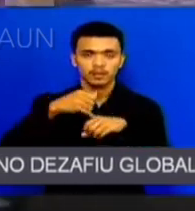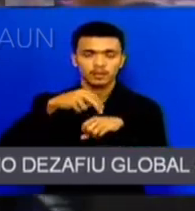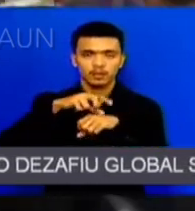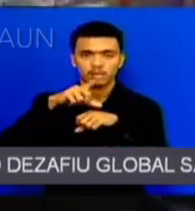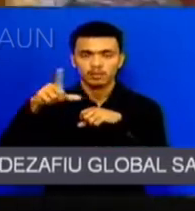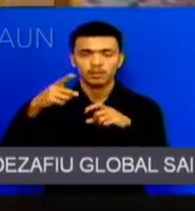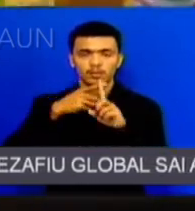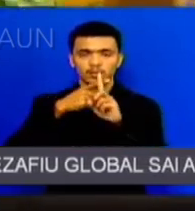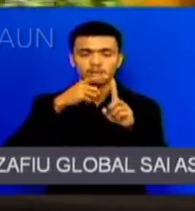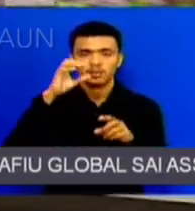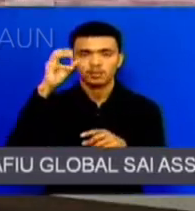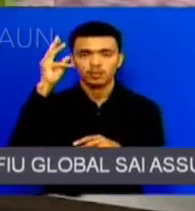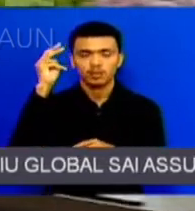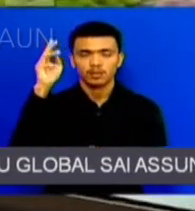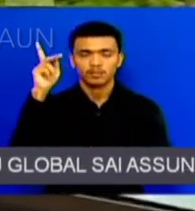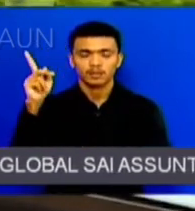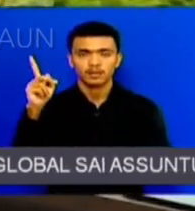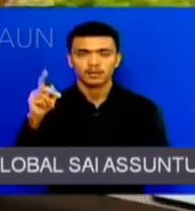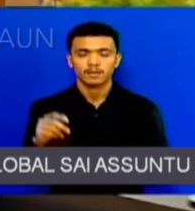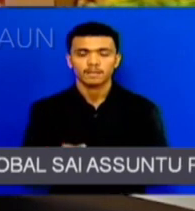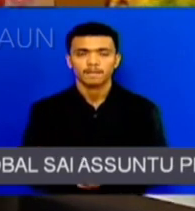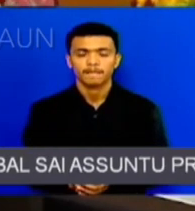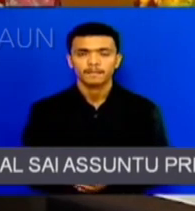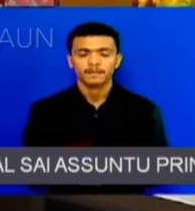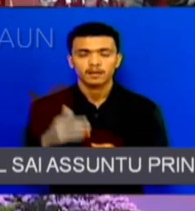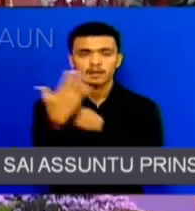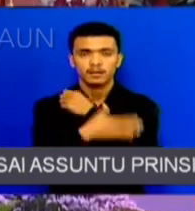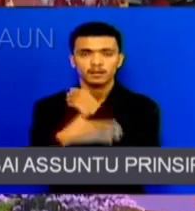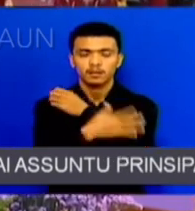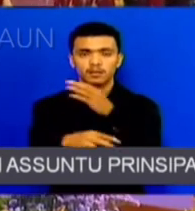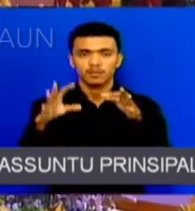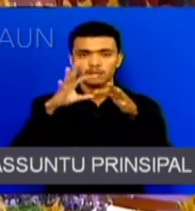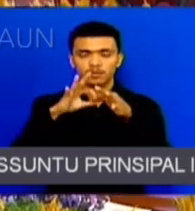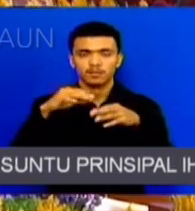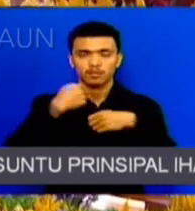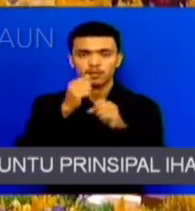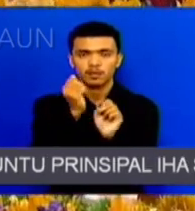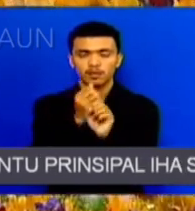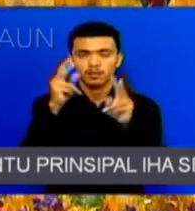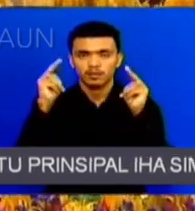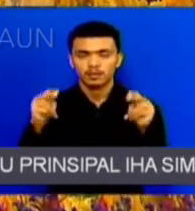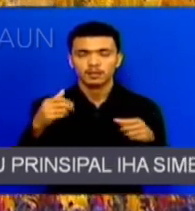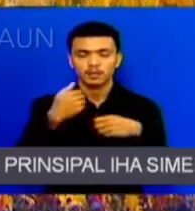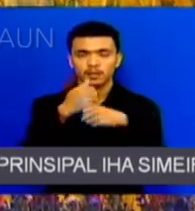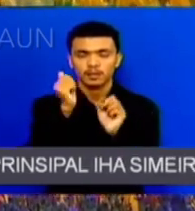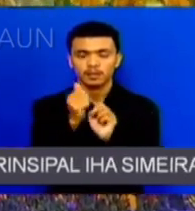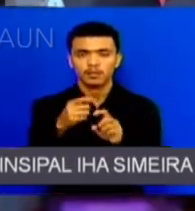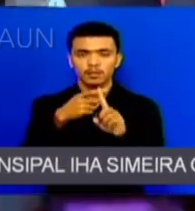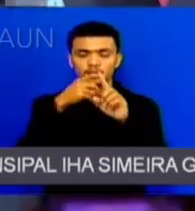a Organização Mundial Comércio. Tratado de Benação Membro Halo tem que obrigatório para Tratado